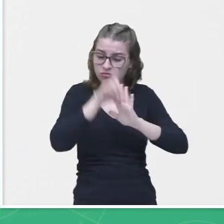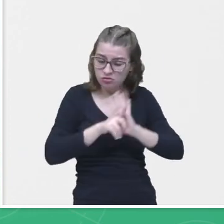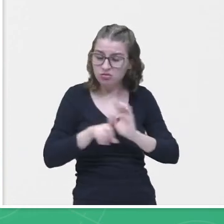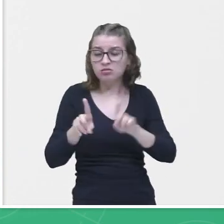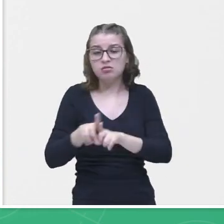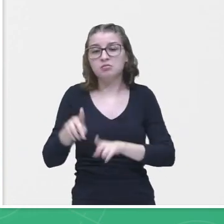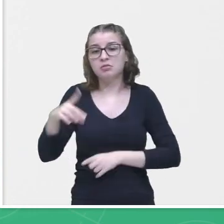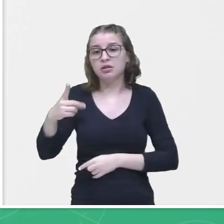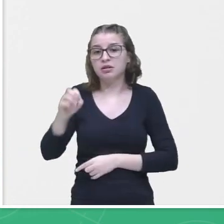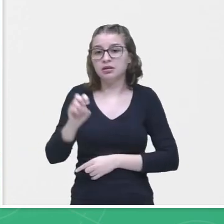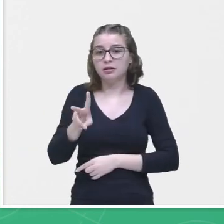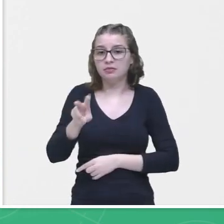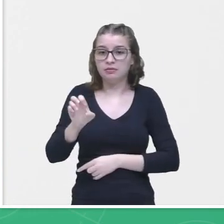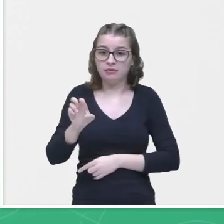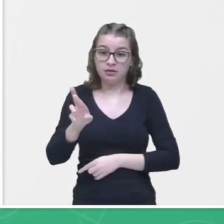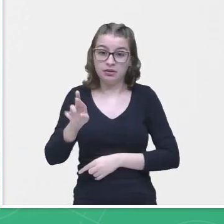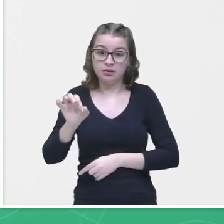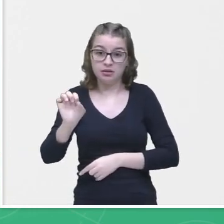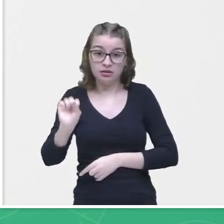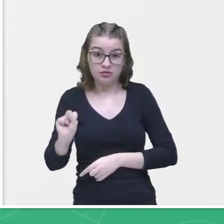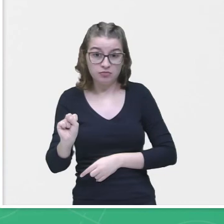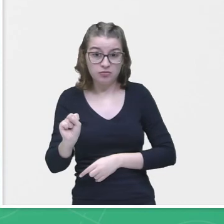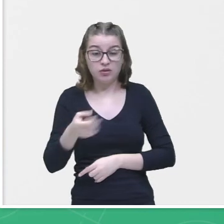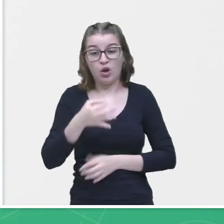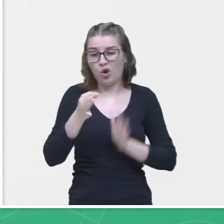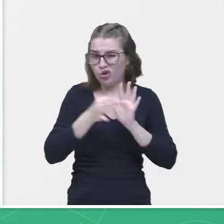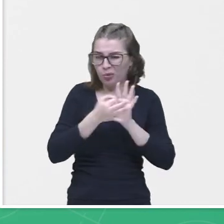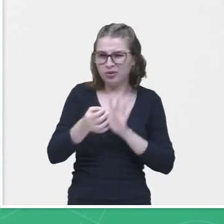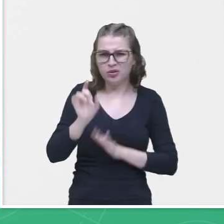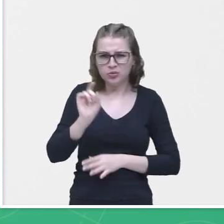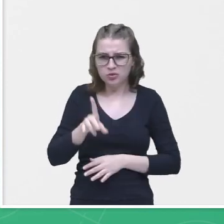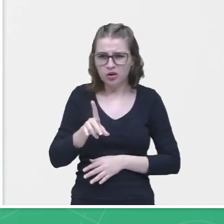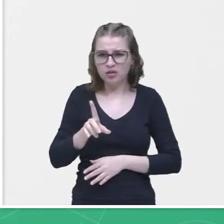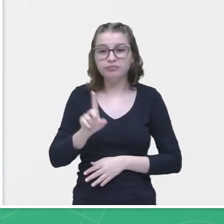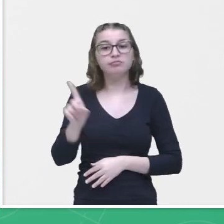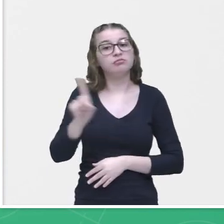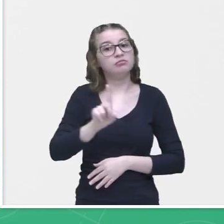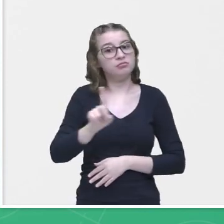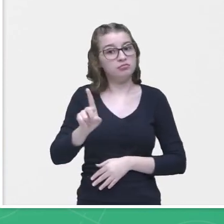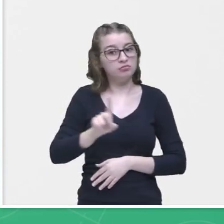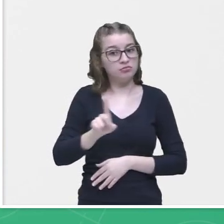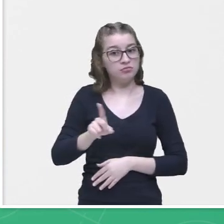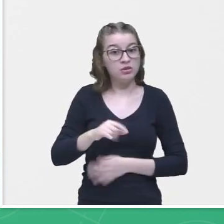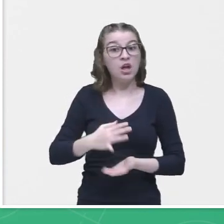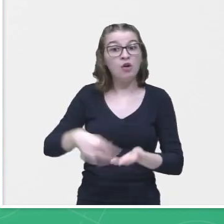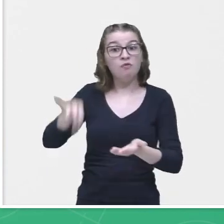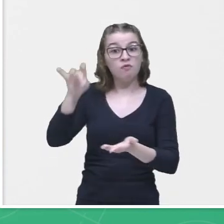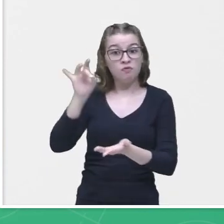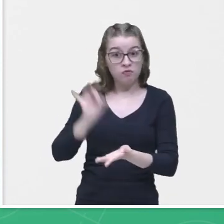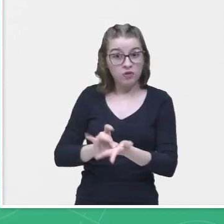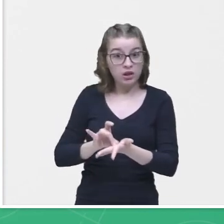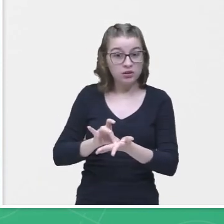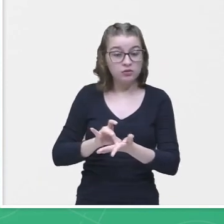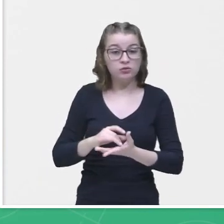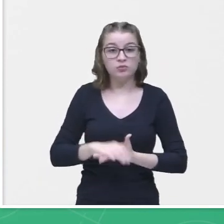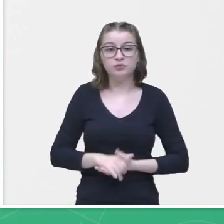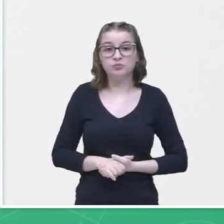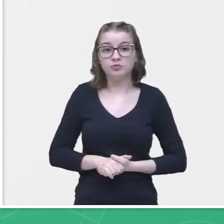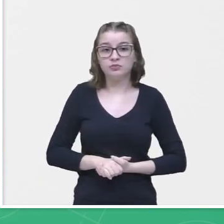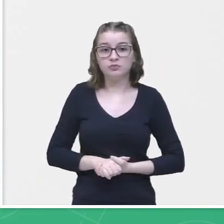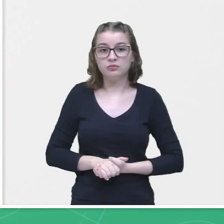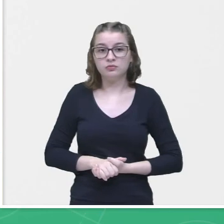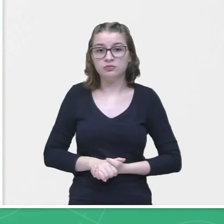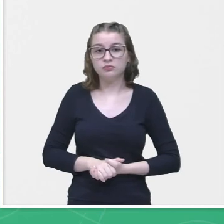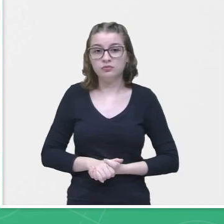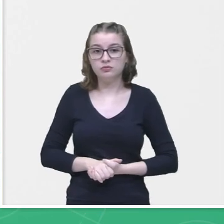não é uma questão de opinião, é uma questão de ser aquilo, né? É aquilo que nós temos, tá bom? Nós temos um pouco mais do